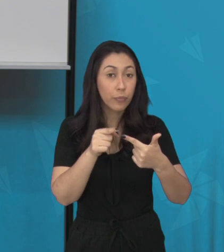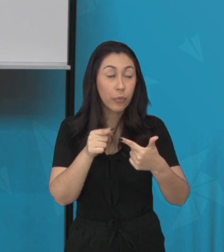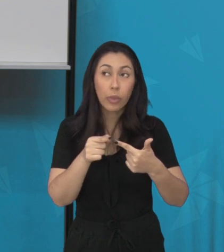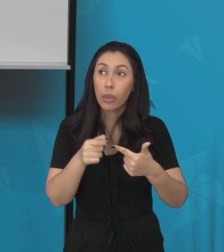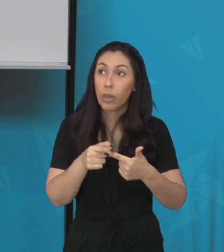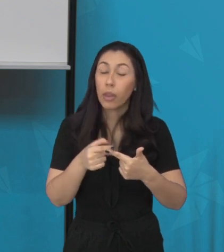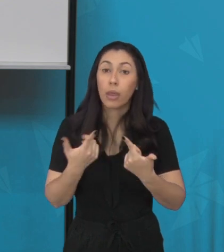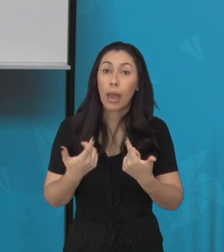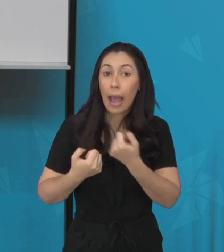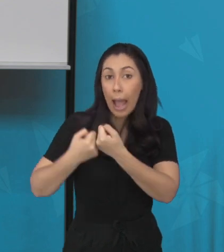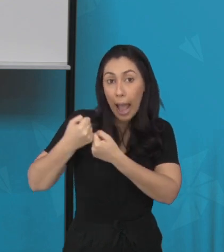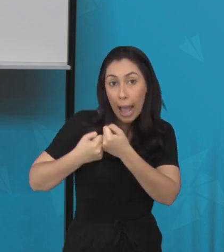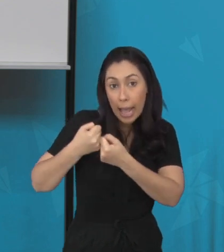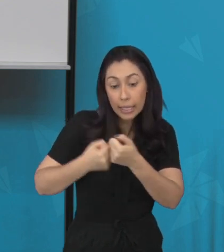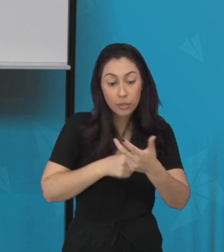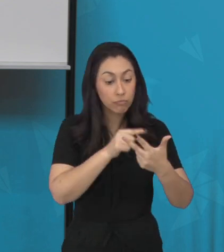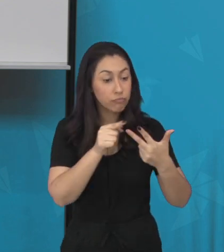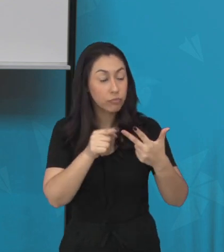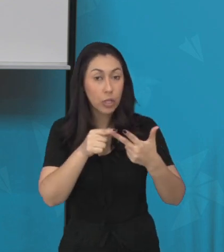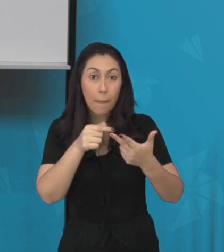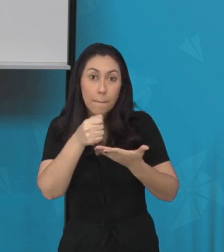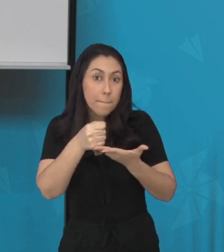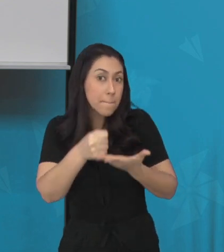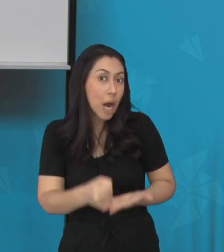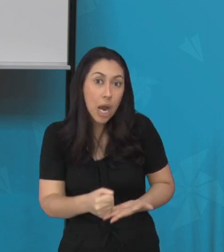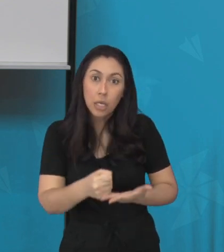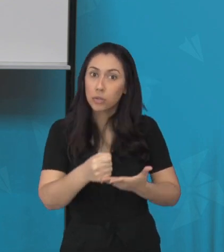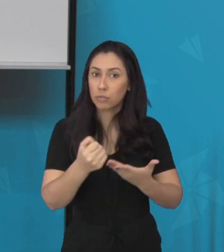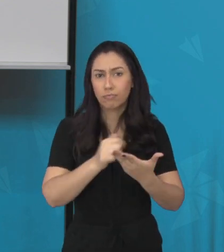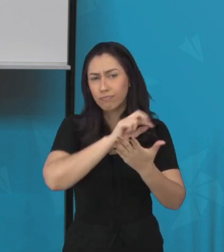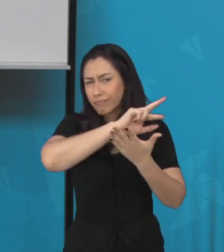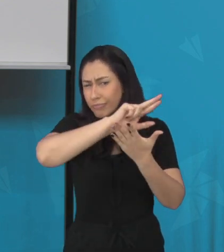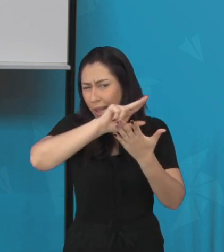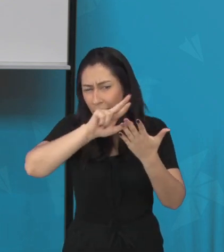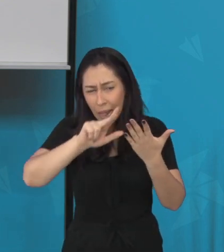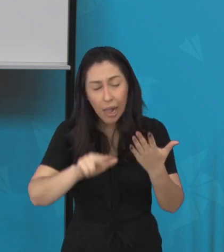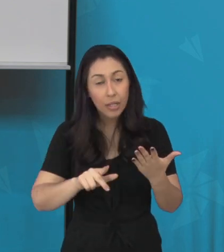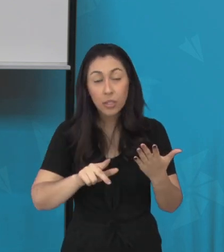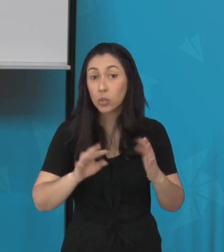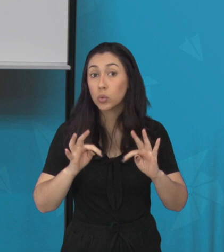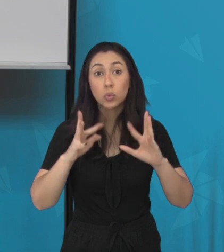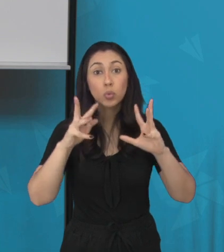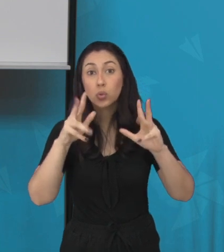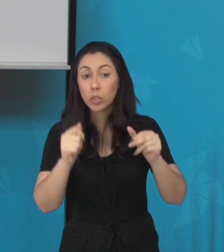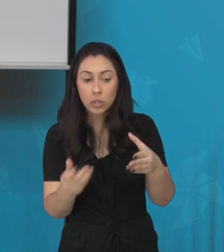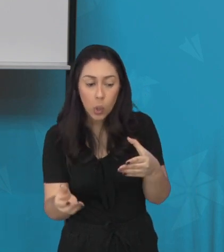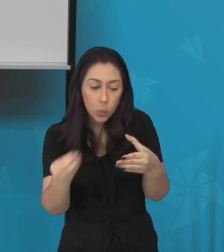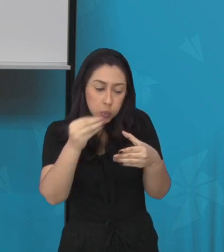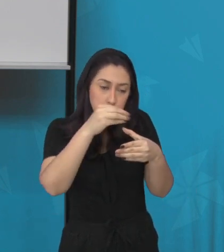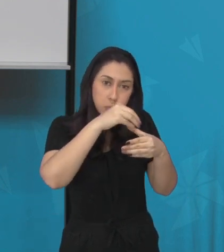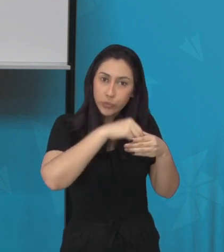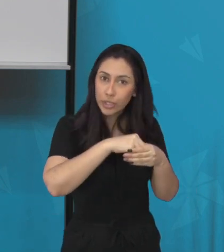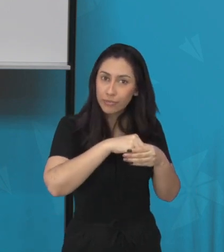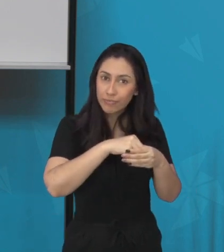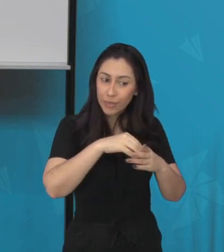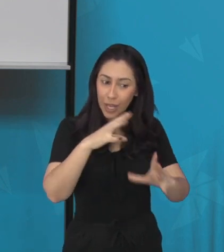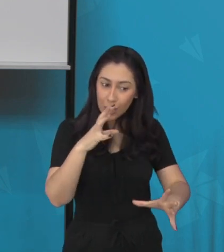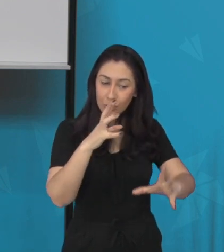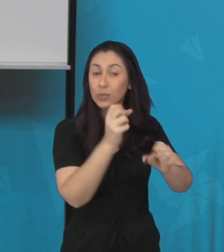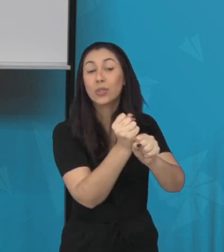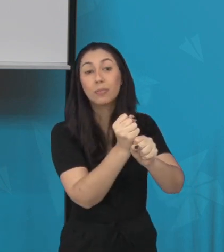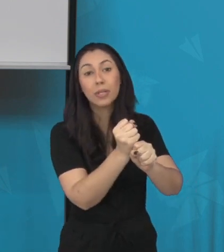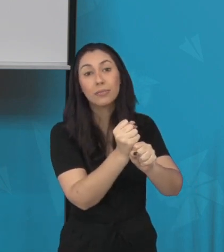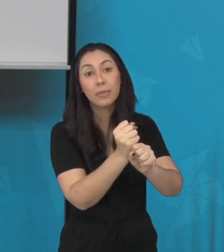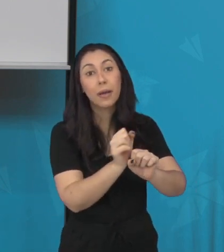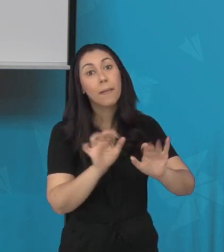peso, forças de natureza gravitacional, forças de natureza elétrica. Tudo isso está contido lá dentro dessa resultante. A